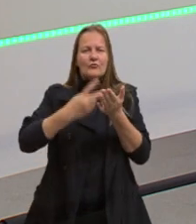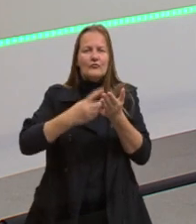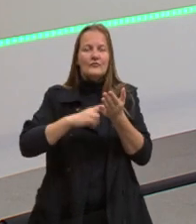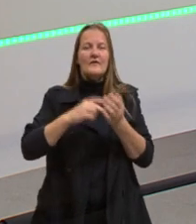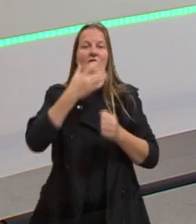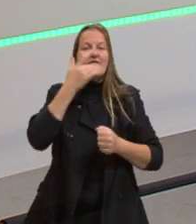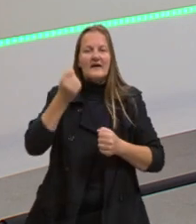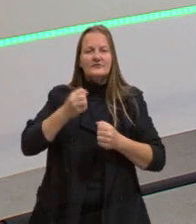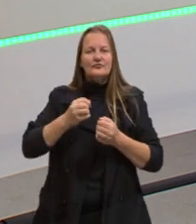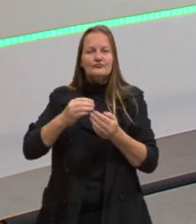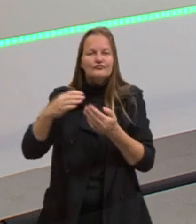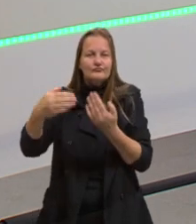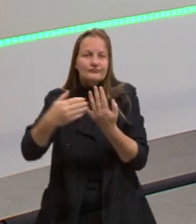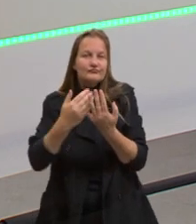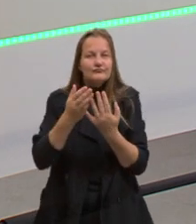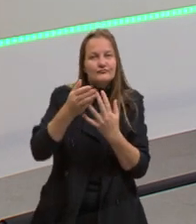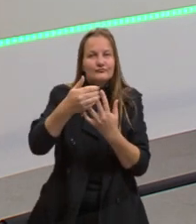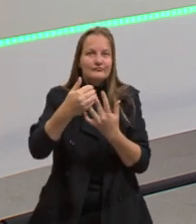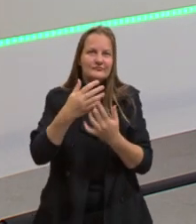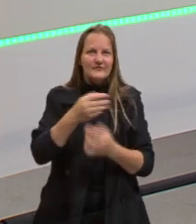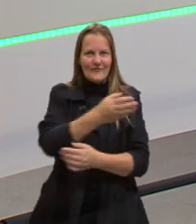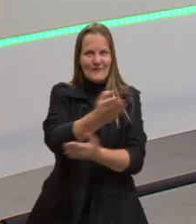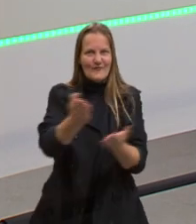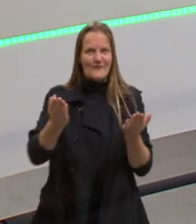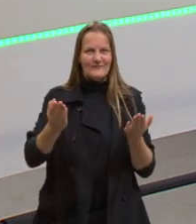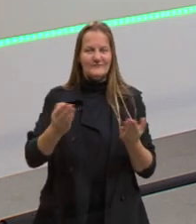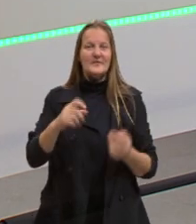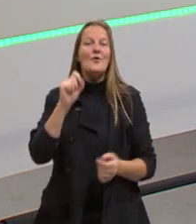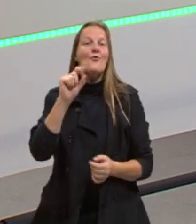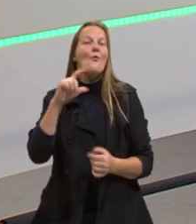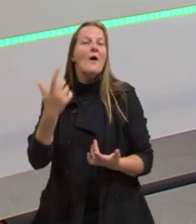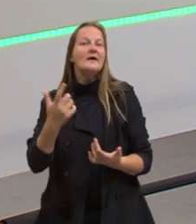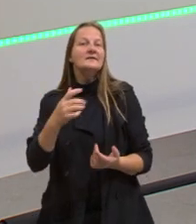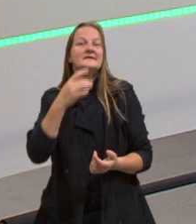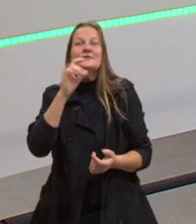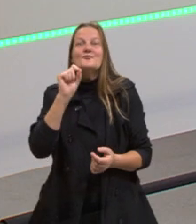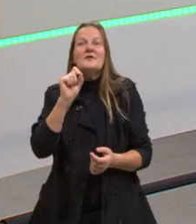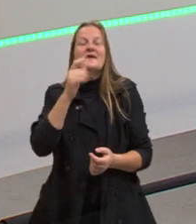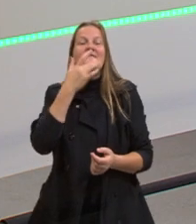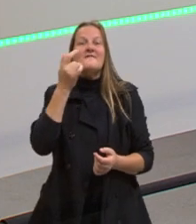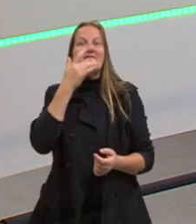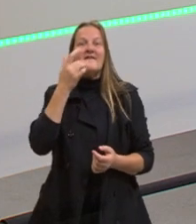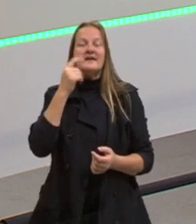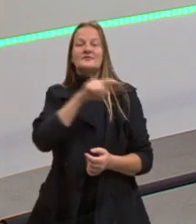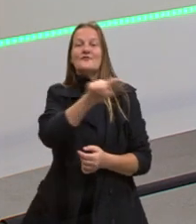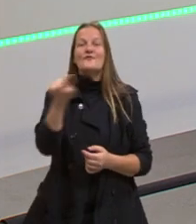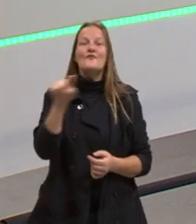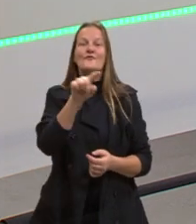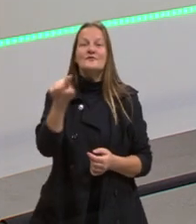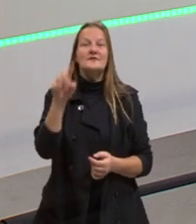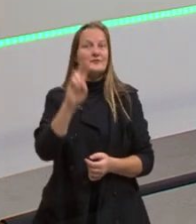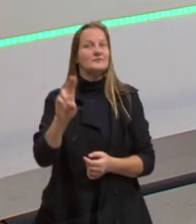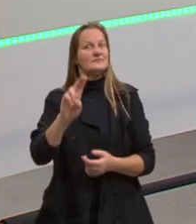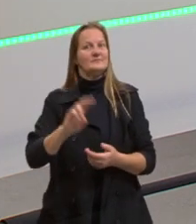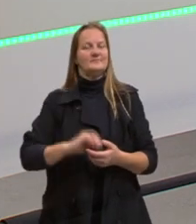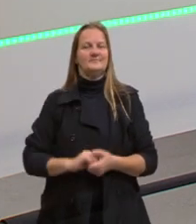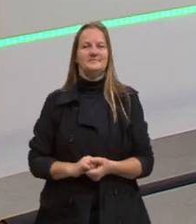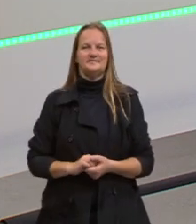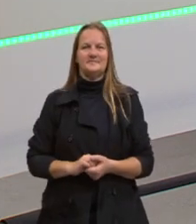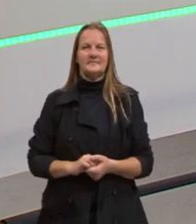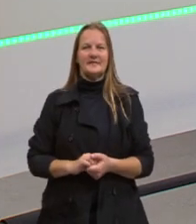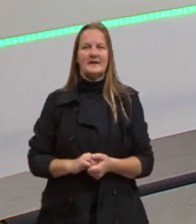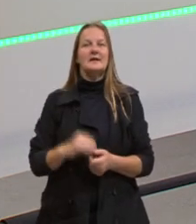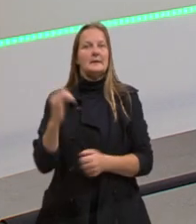se você não facilitador então eu tenho que pensar Quais são os fãs e facilitadores de vocês certo